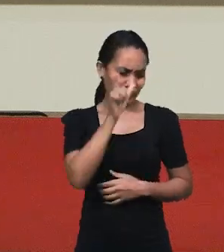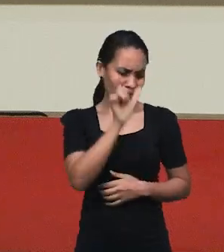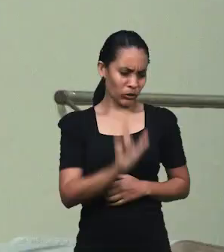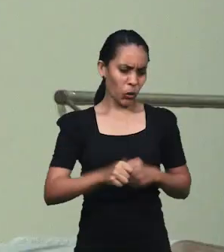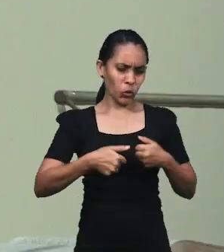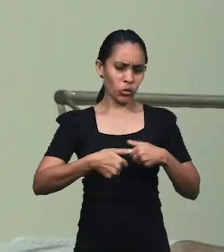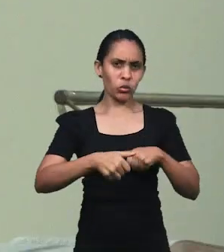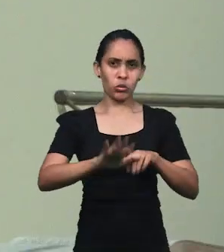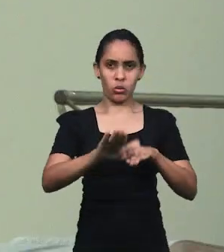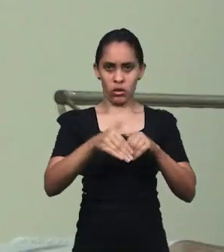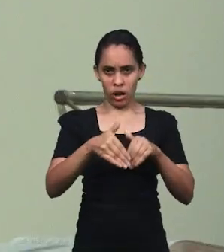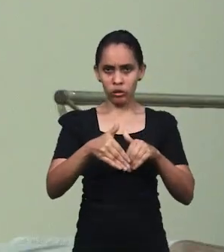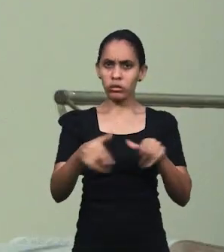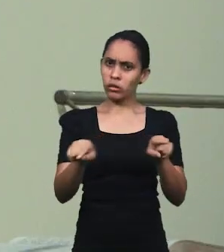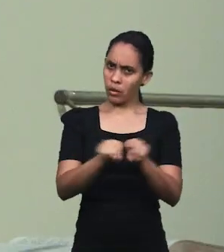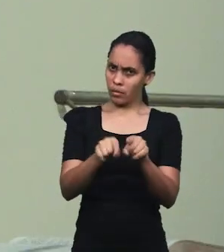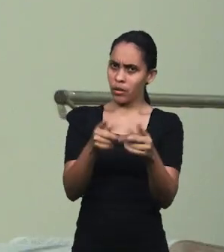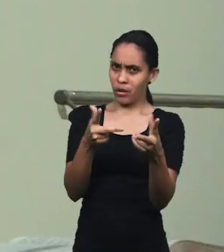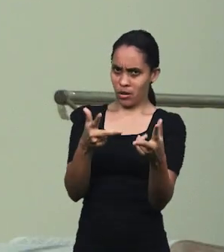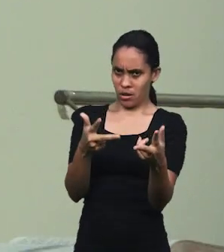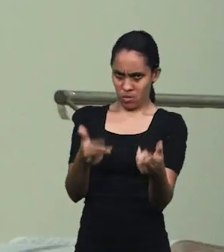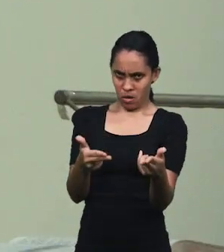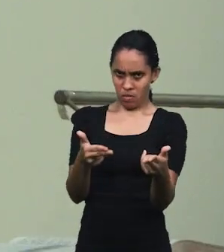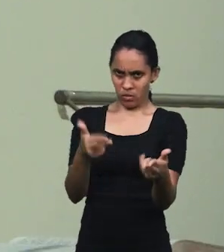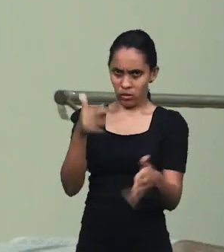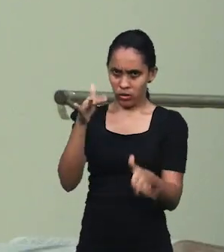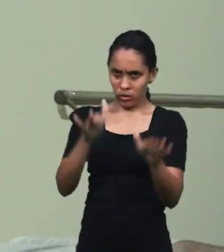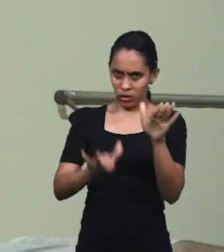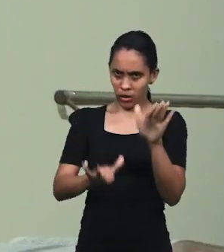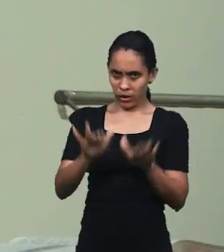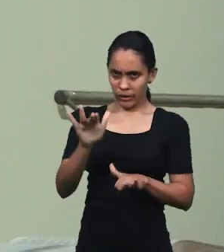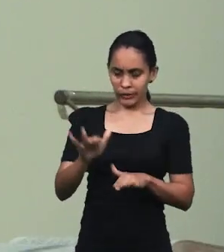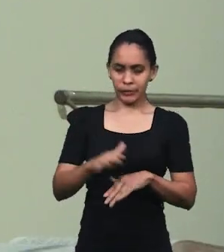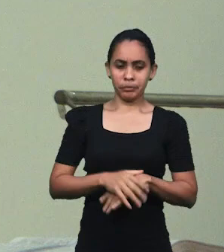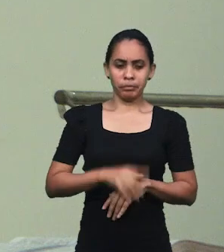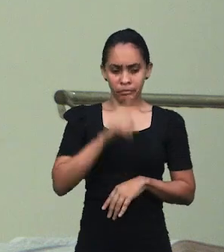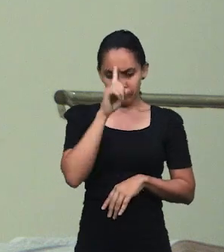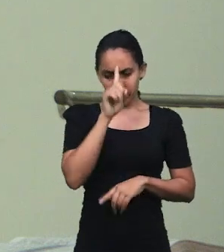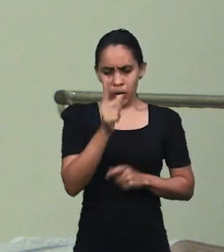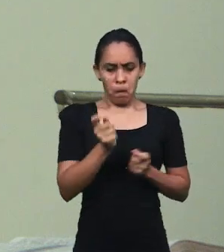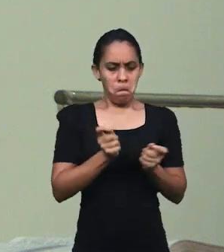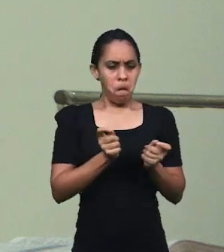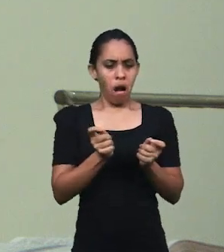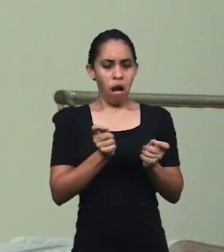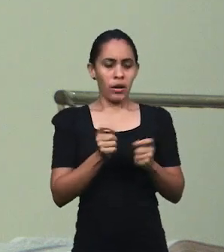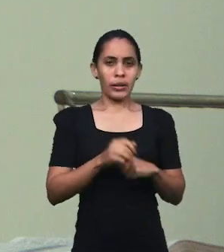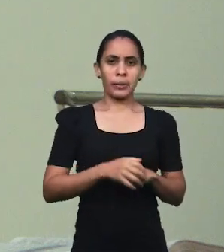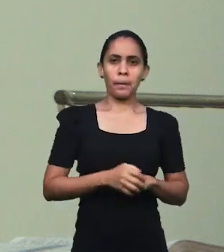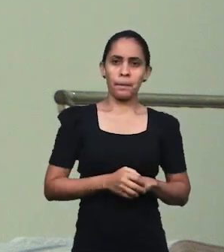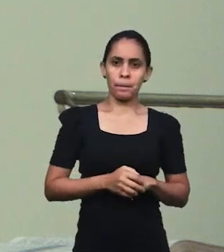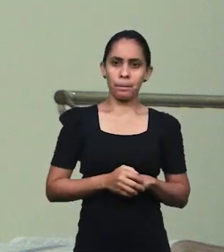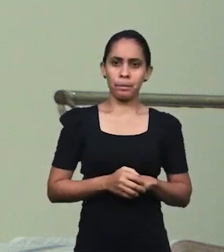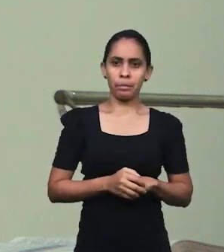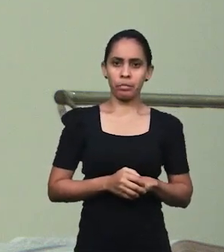Era a situação daqueles soldados, e os soldados passam por isso. Passam o dia inteiro, às vezes, no seu comando,